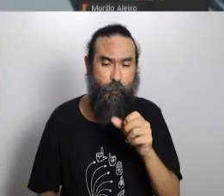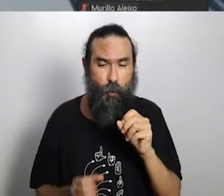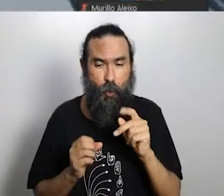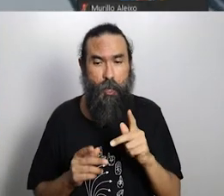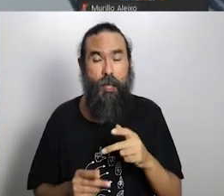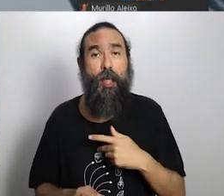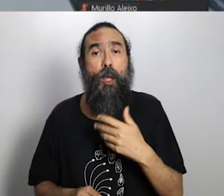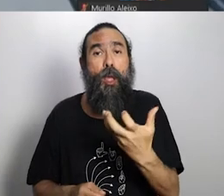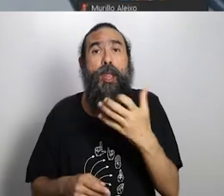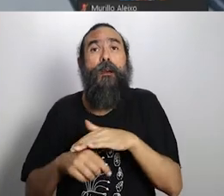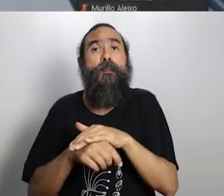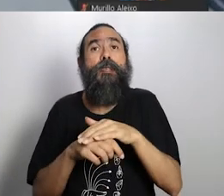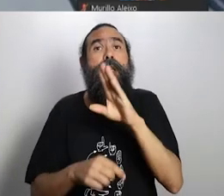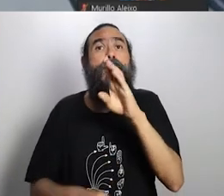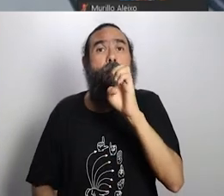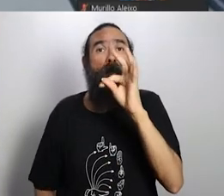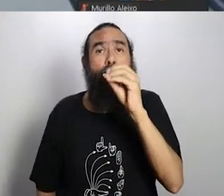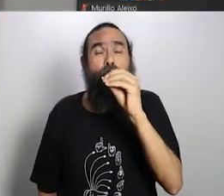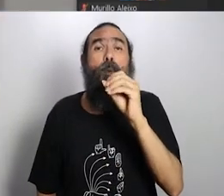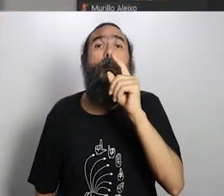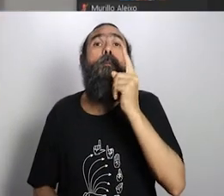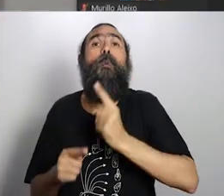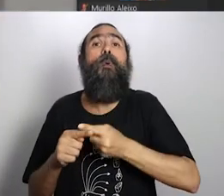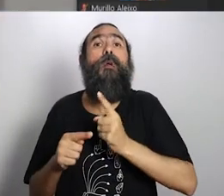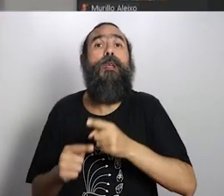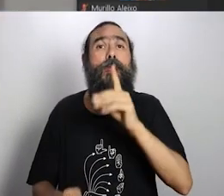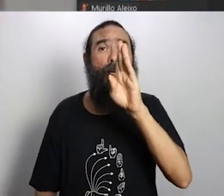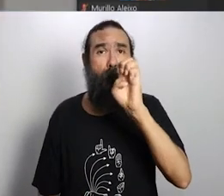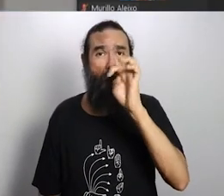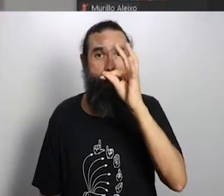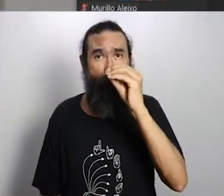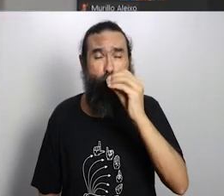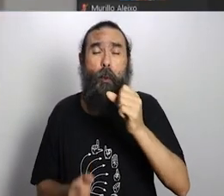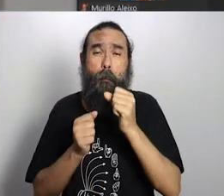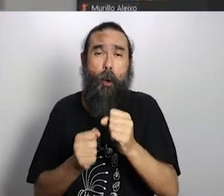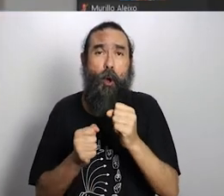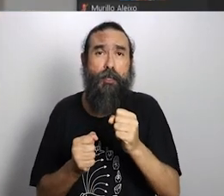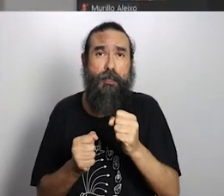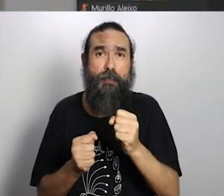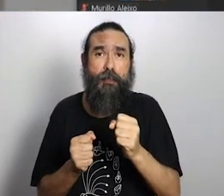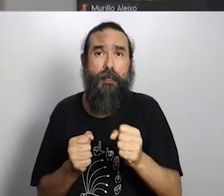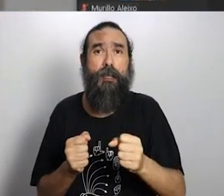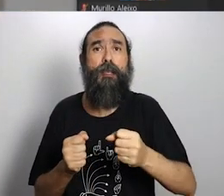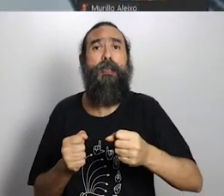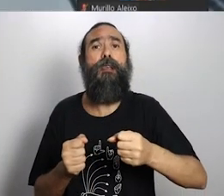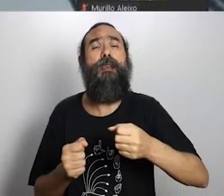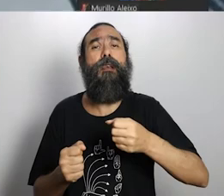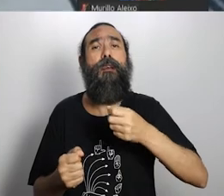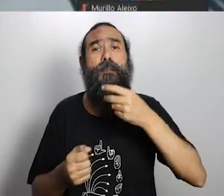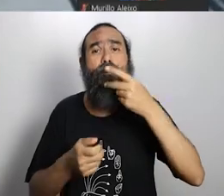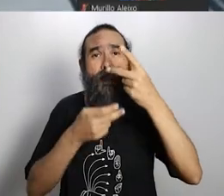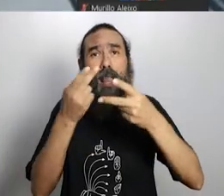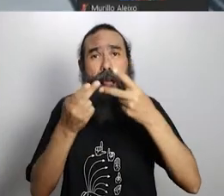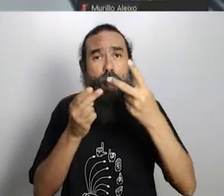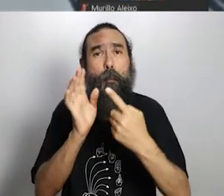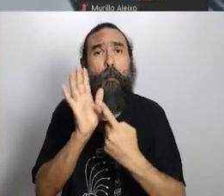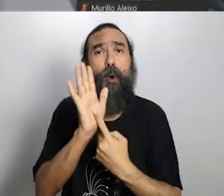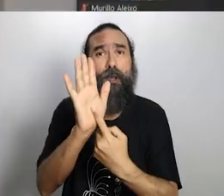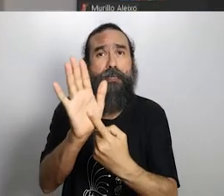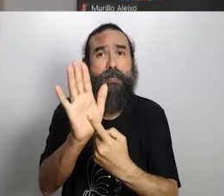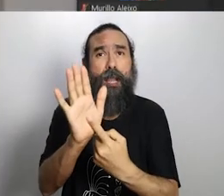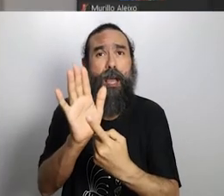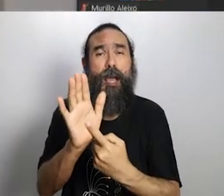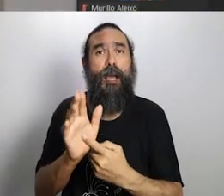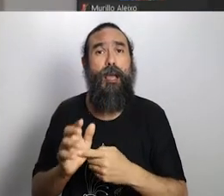Beto pode representar esse produtor que cuida... Que cuida dos artistas.